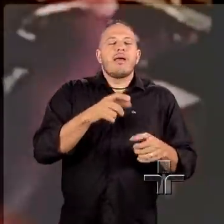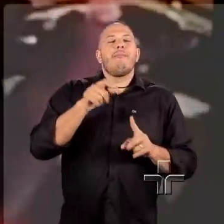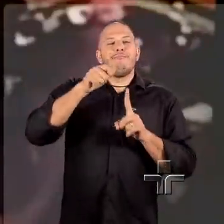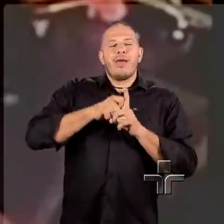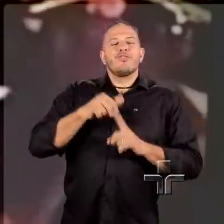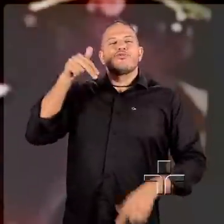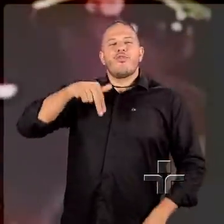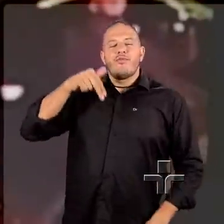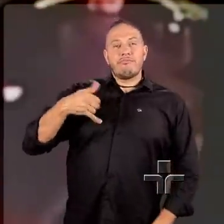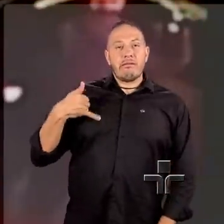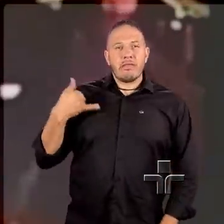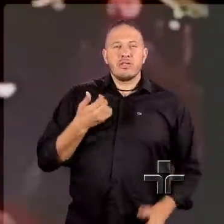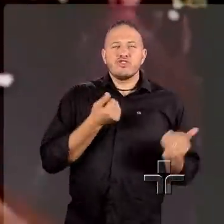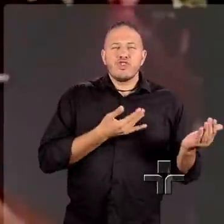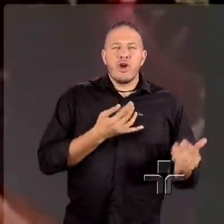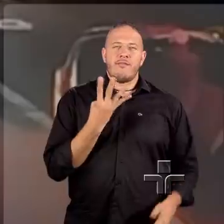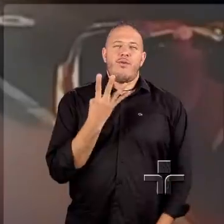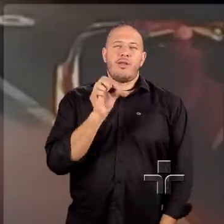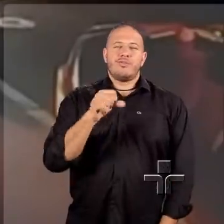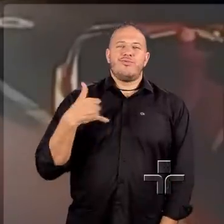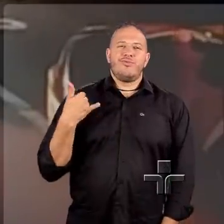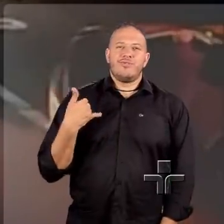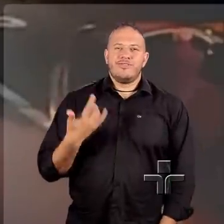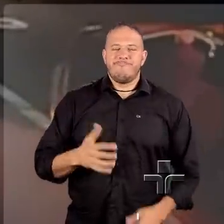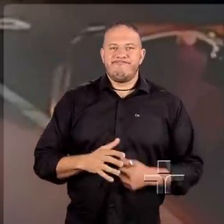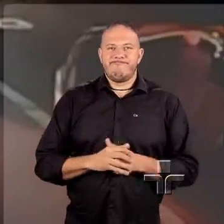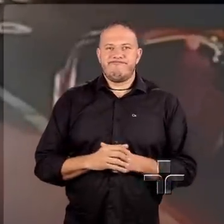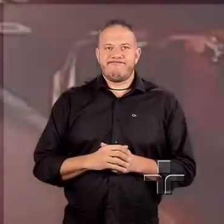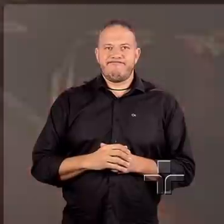novembro, aos 48 anos de idade.